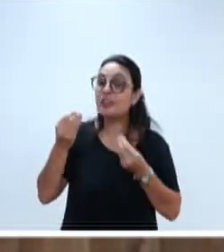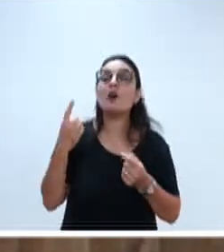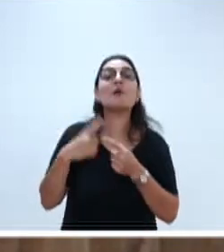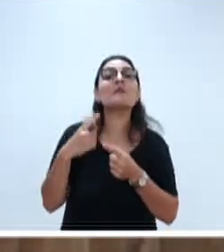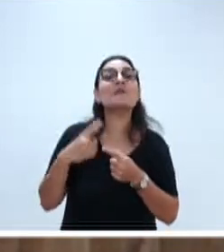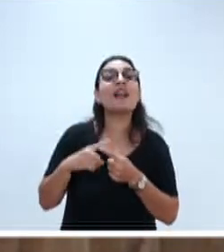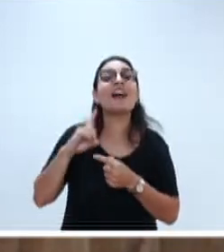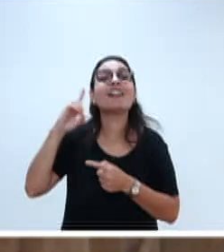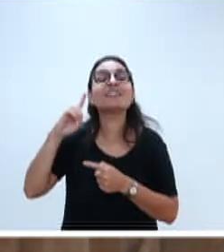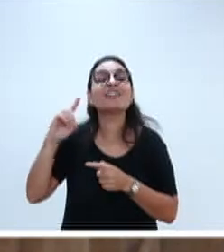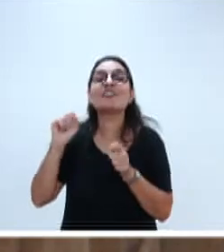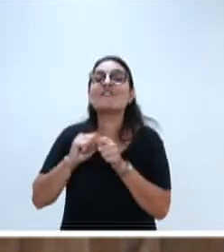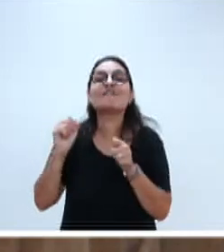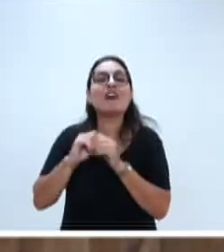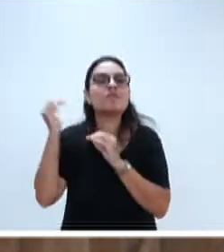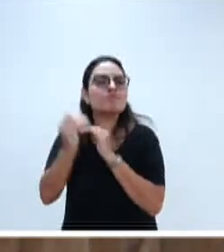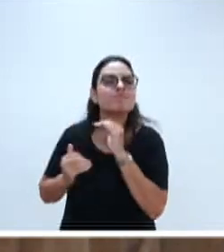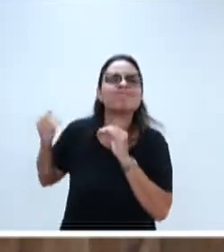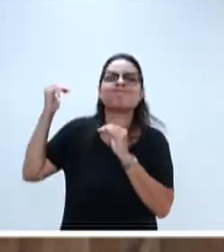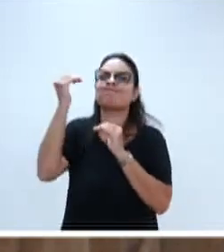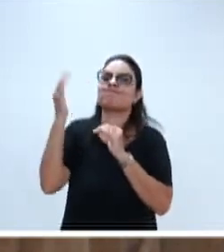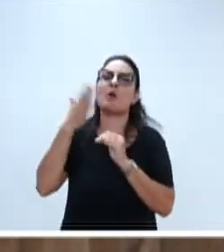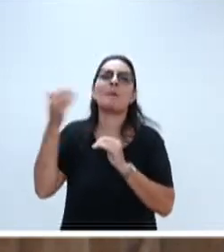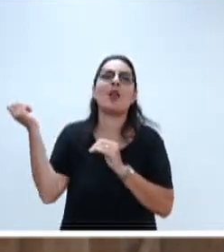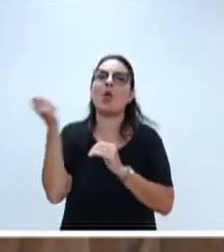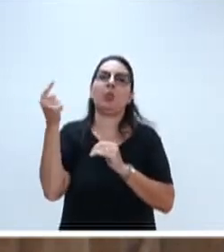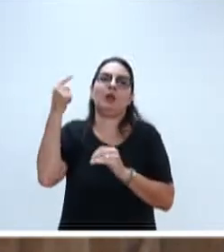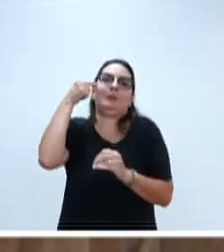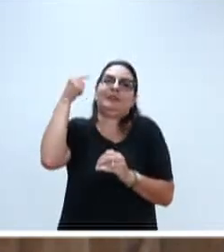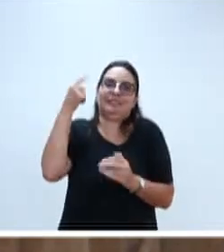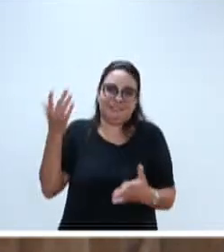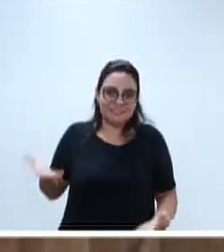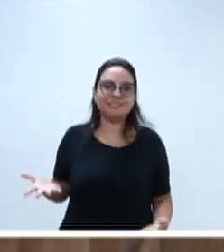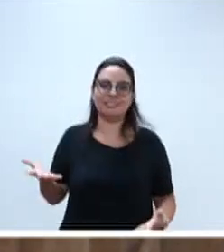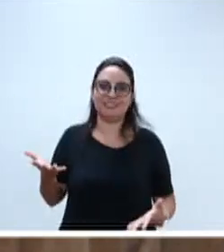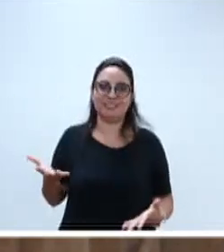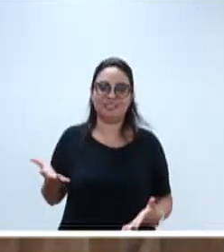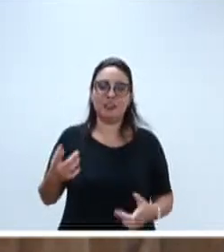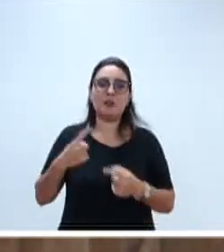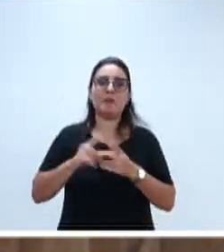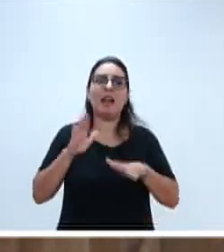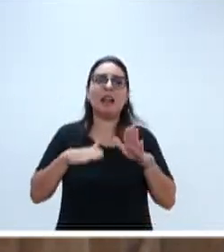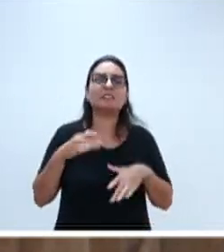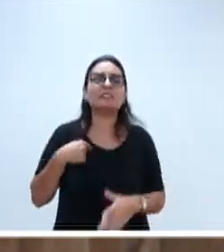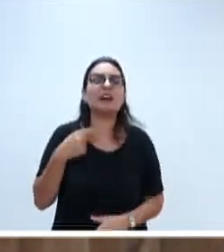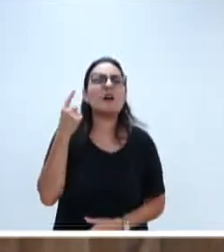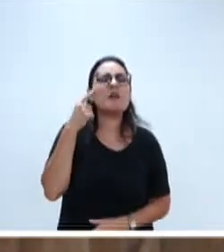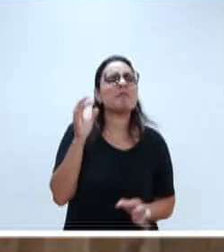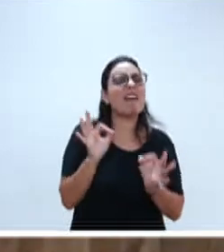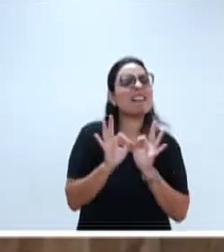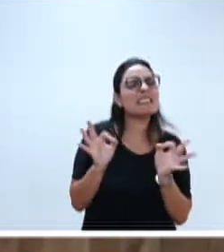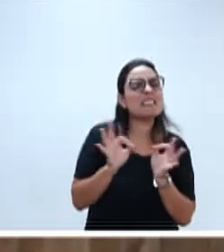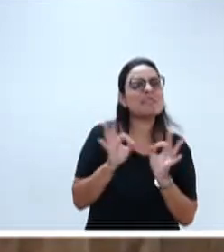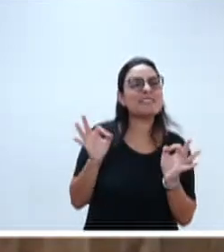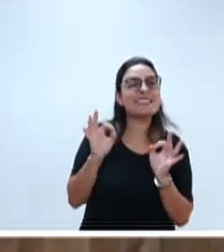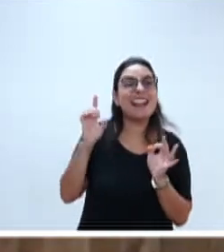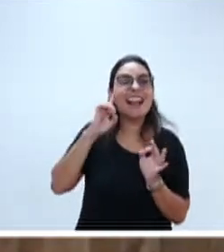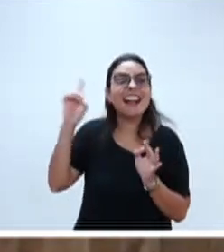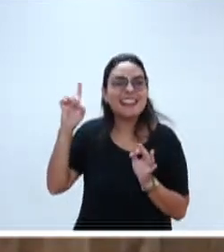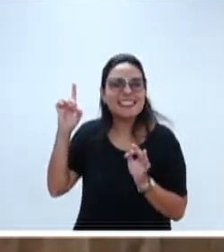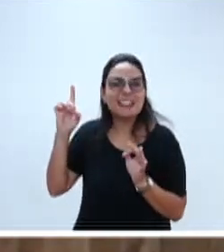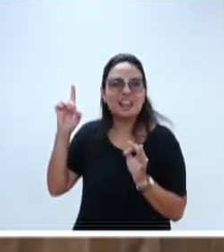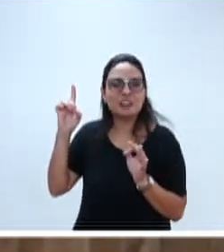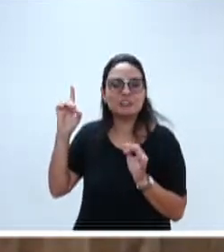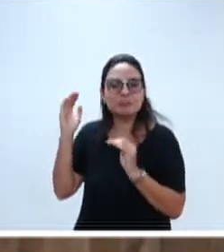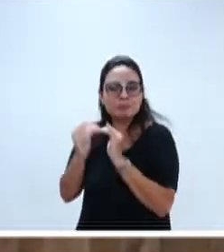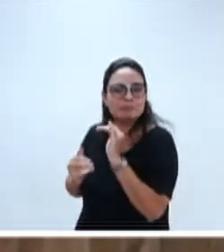ou pensamos. O texto diz: nem olhos viram, nem ouvidos ouviram, nem jamais subiu ao coração humano. É o que Deus tem preparado para aqueles